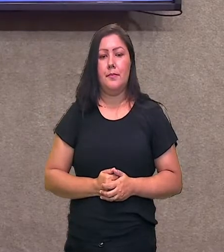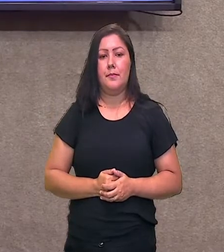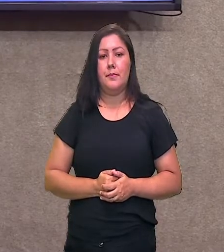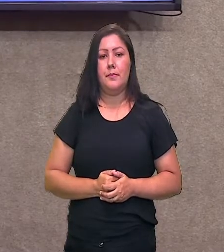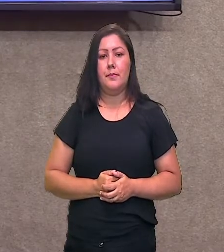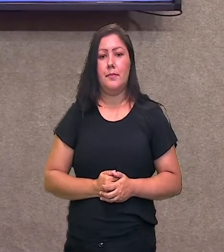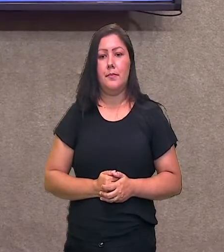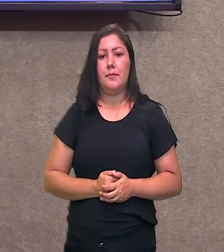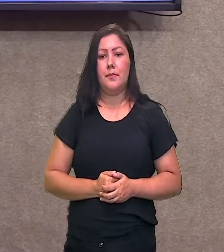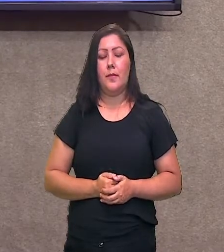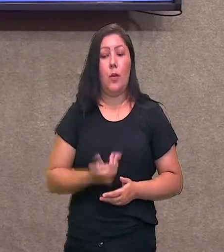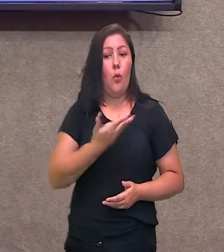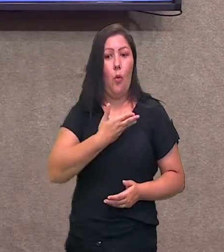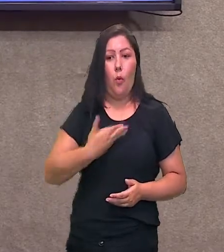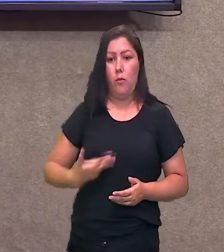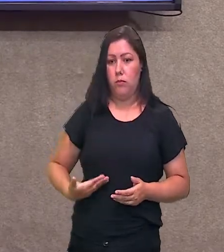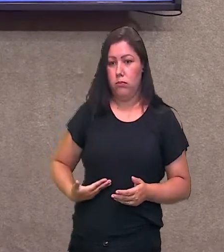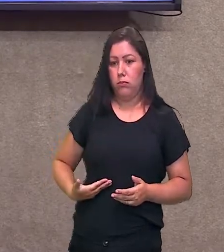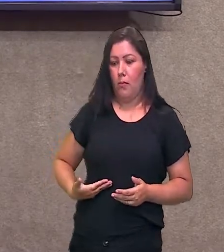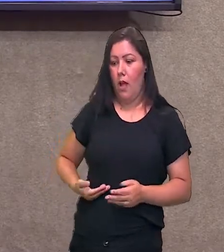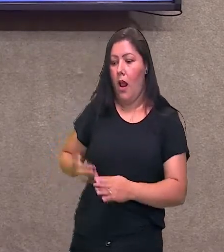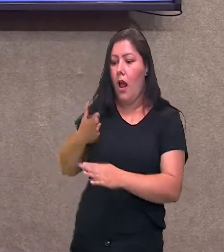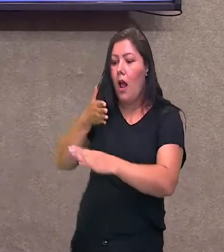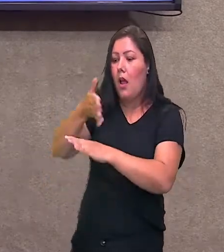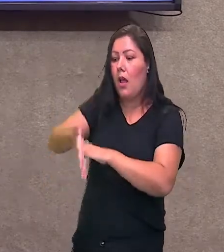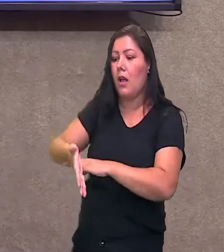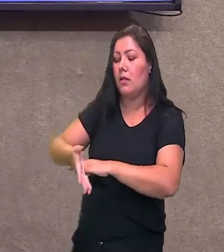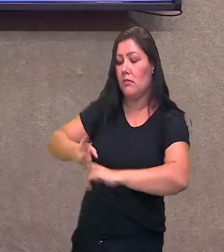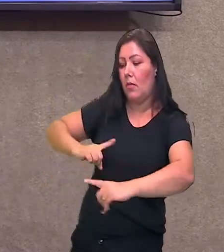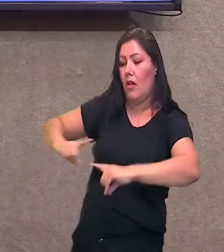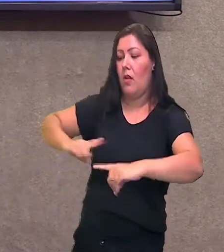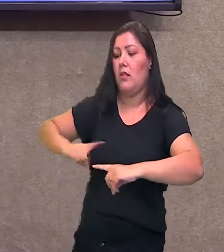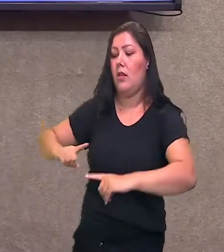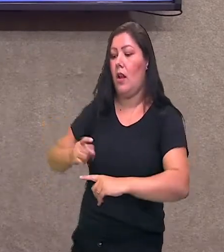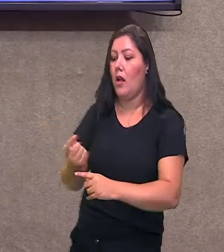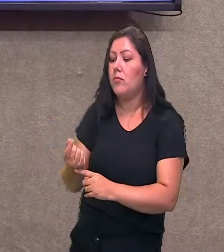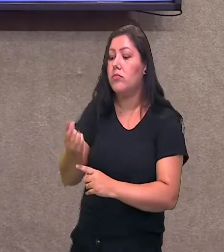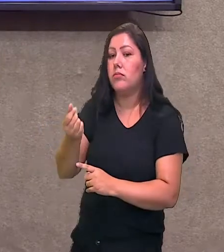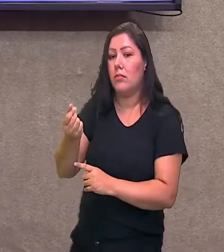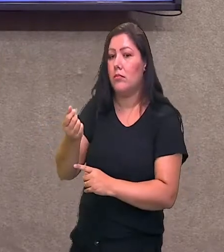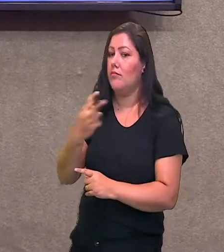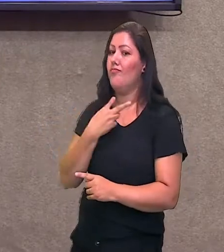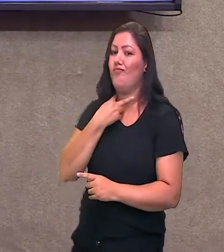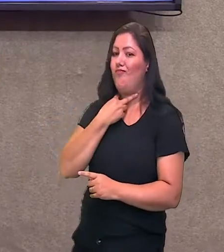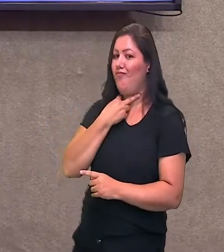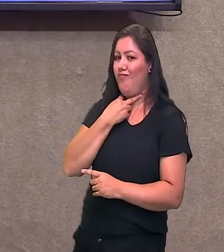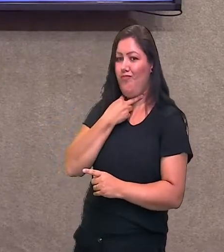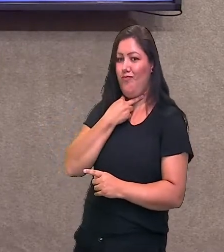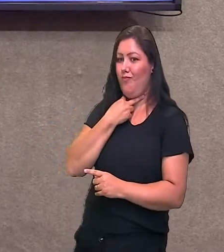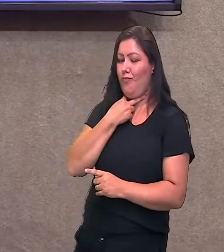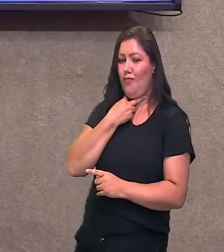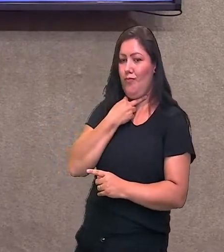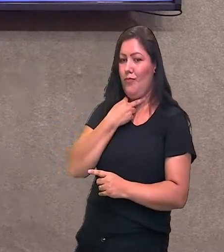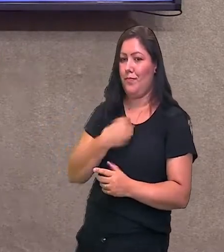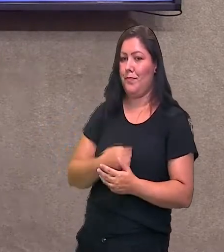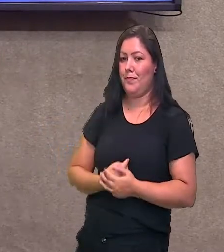E o governo não pode controlar esse preço, porque aí estaria tendo